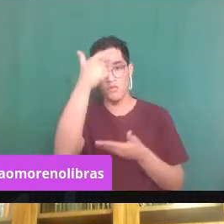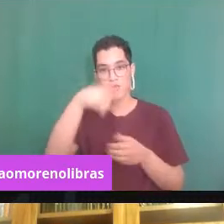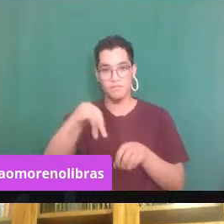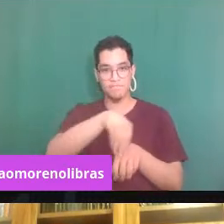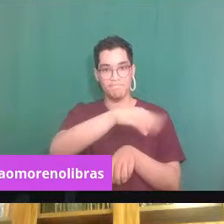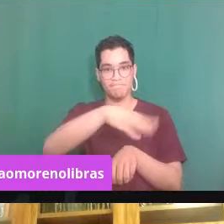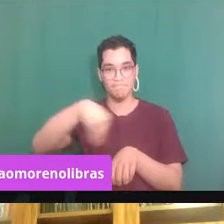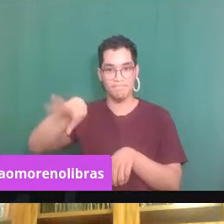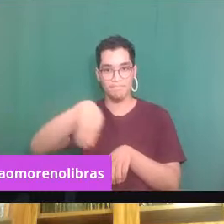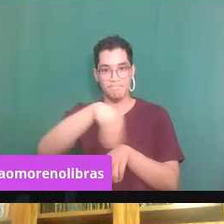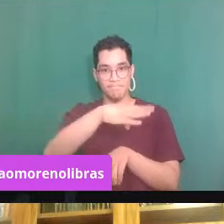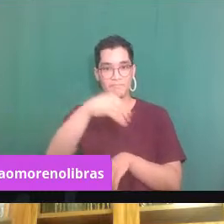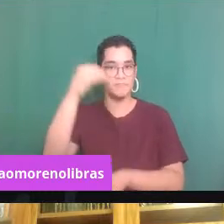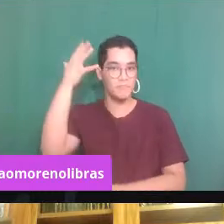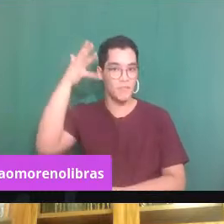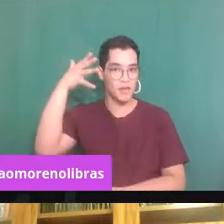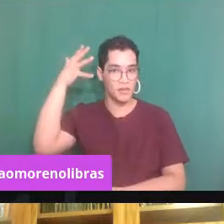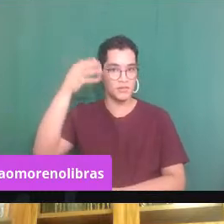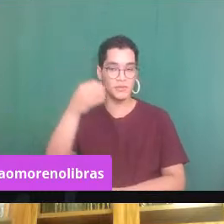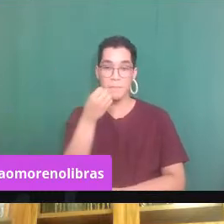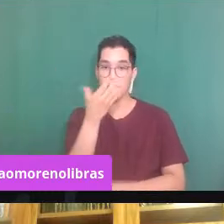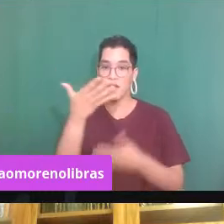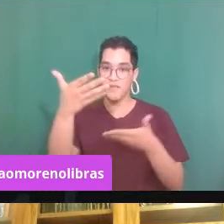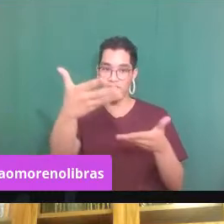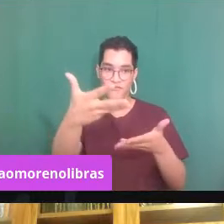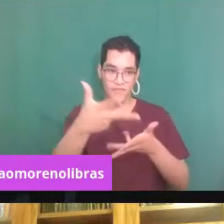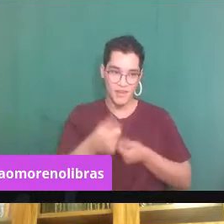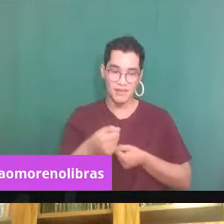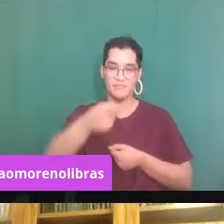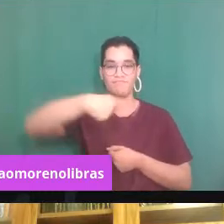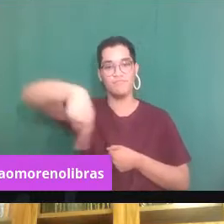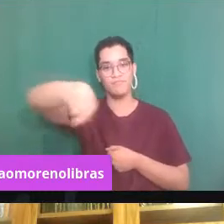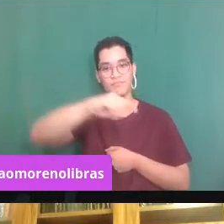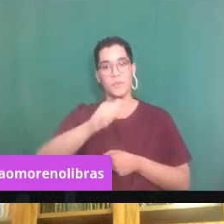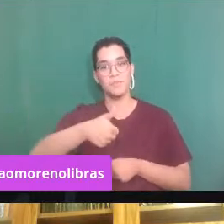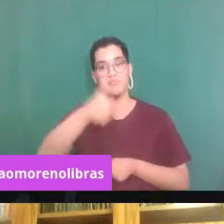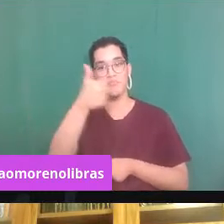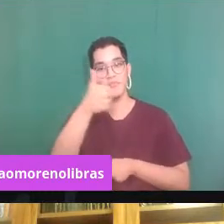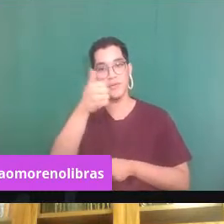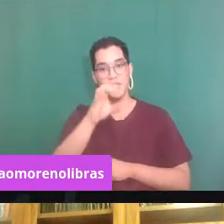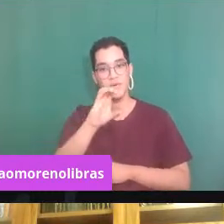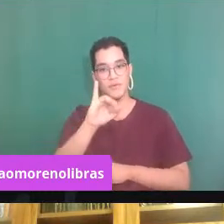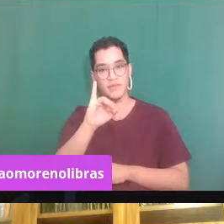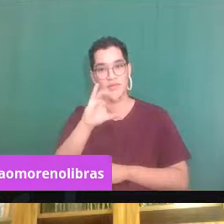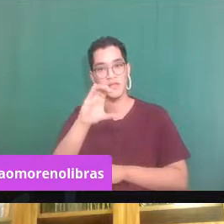todos bem-vindos ao primeiro ciclo de palestras sobre linguística,